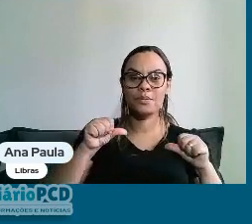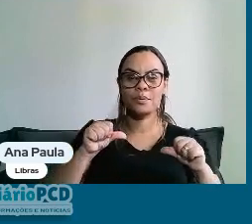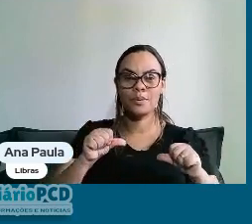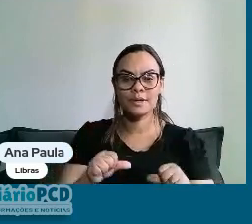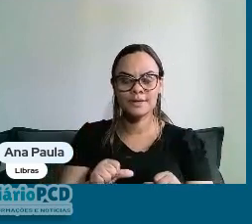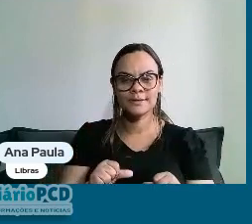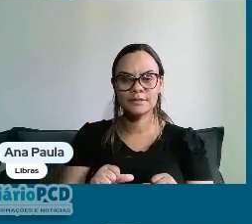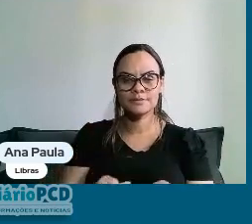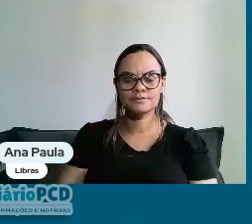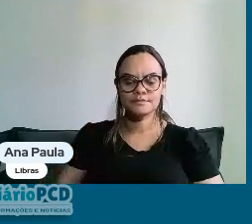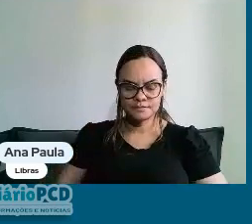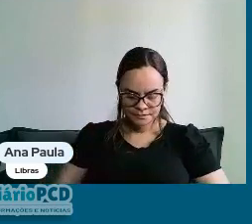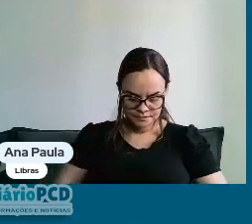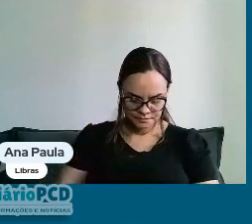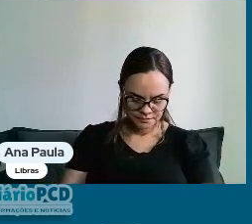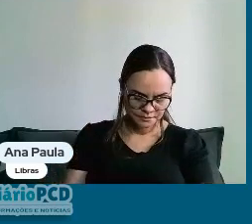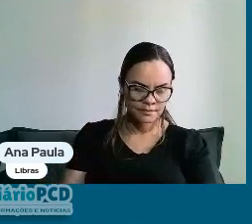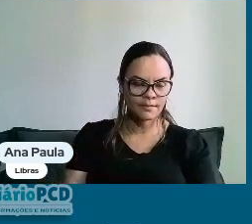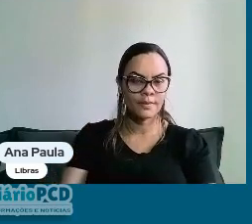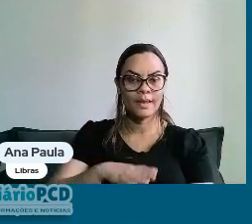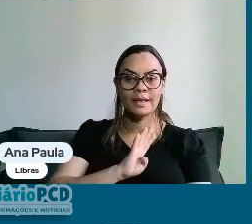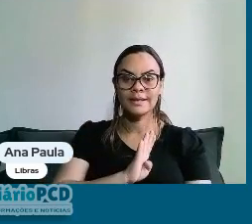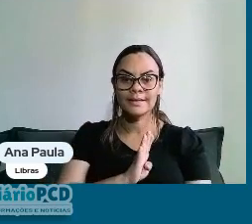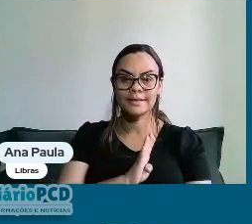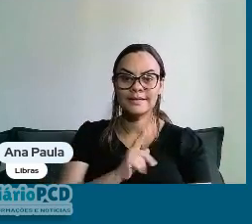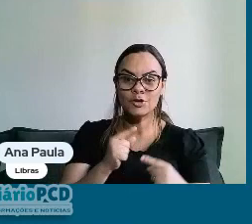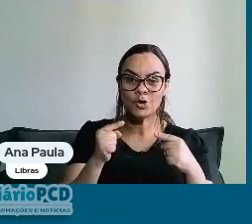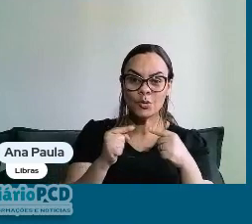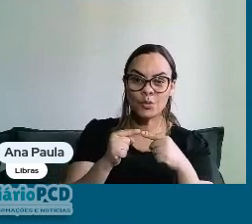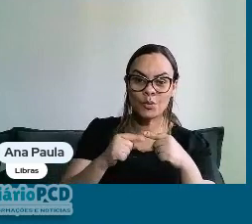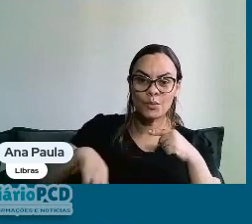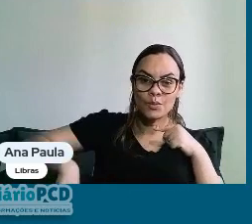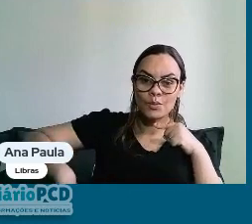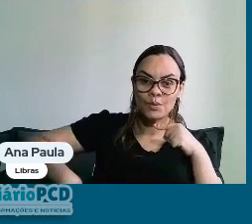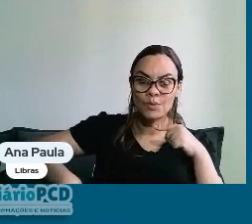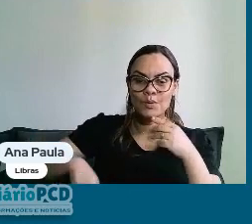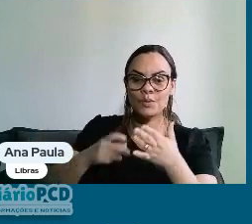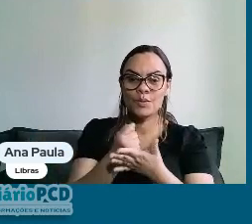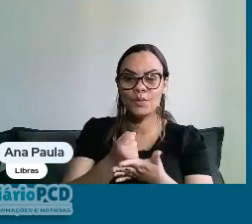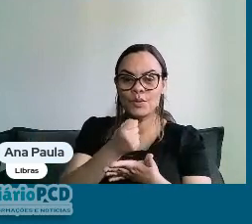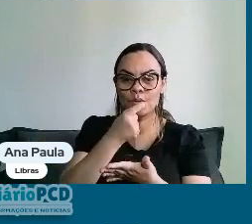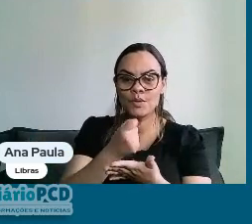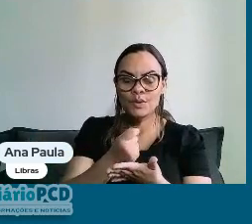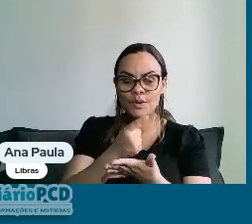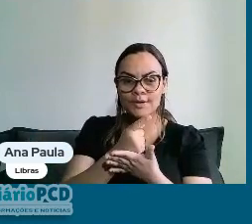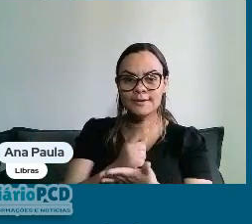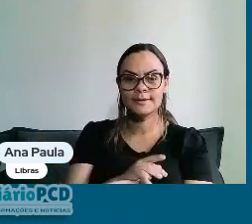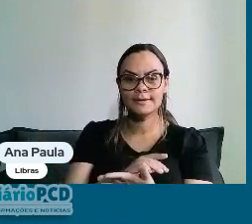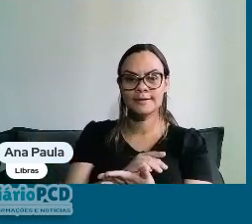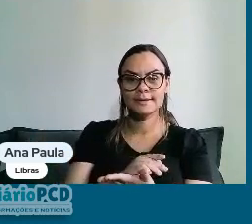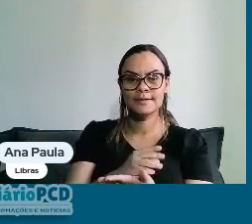falência cardíaca. E quando eu falo de falência cardíaca, que o tratamento medicamentoso do Faustão está sendo